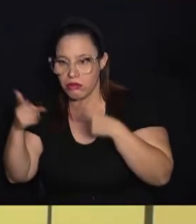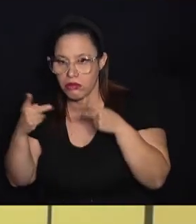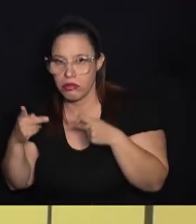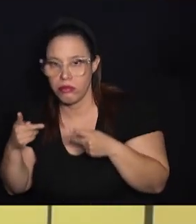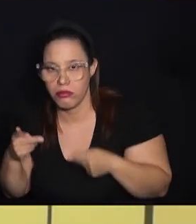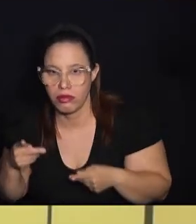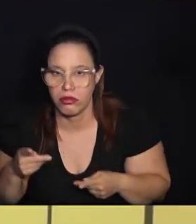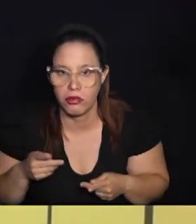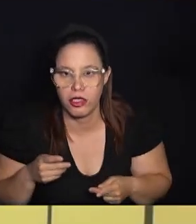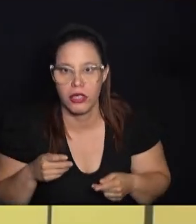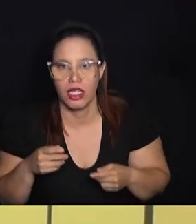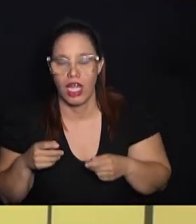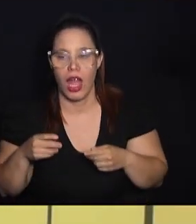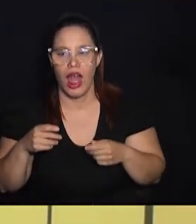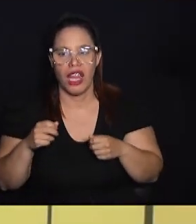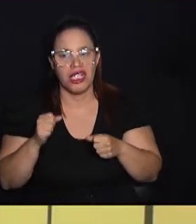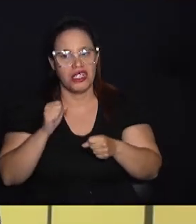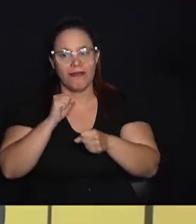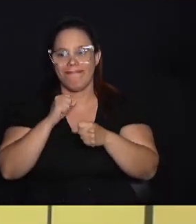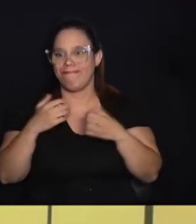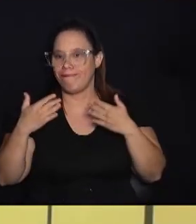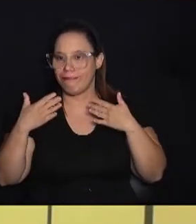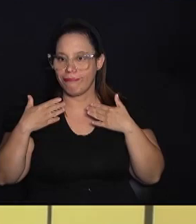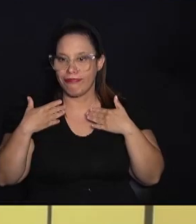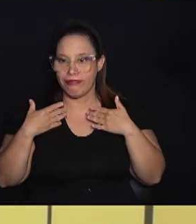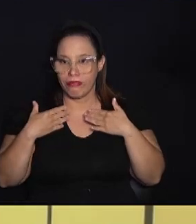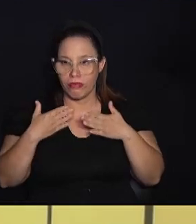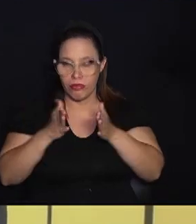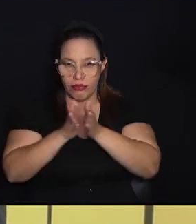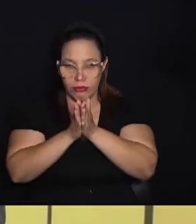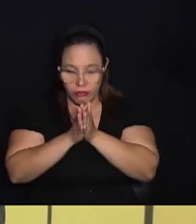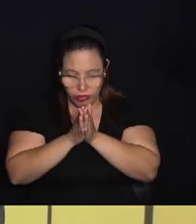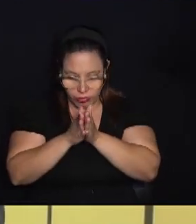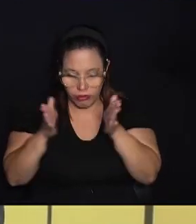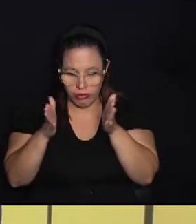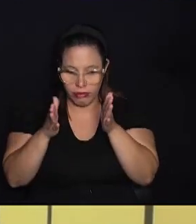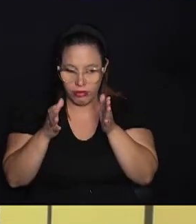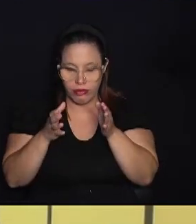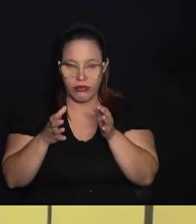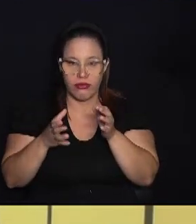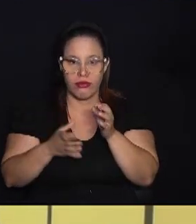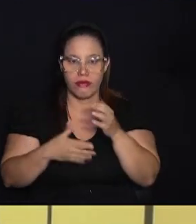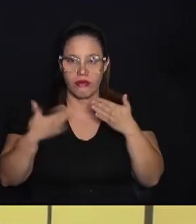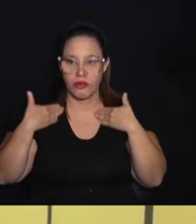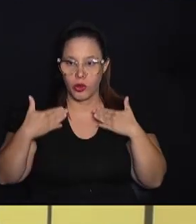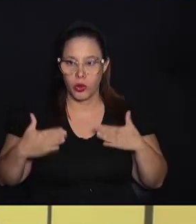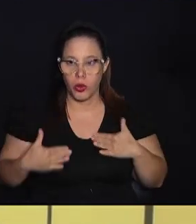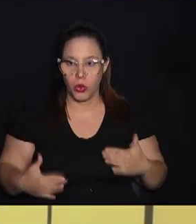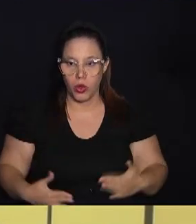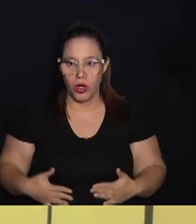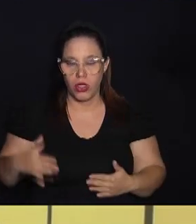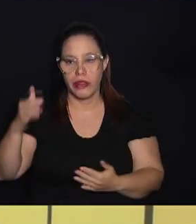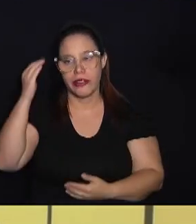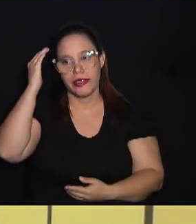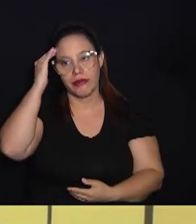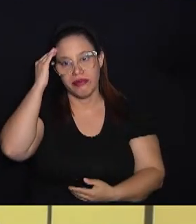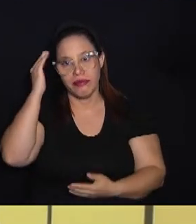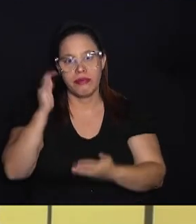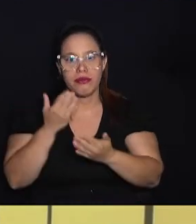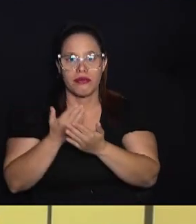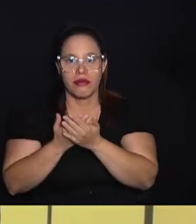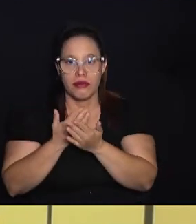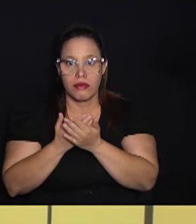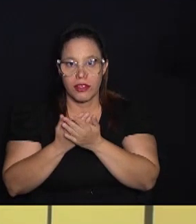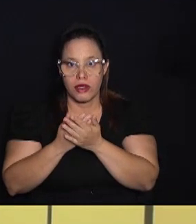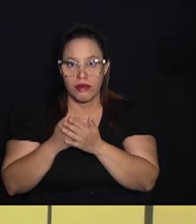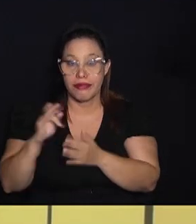separado corpo e mente né a gente separou cartesian m para estudar né na na nossa